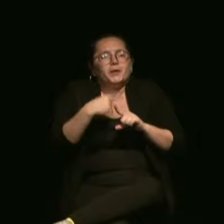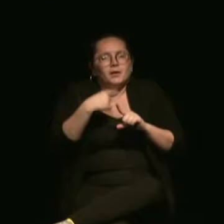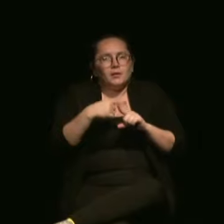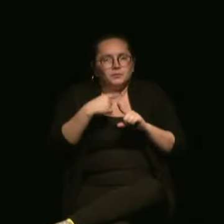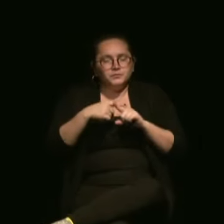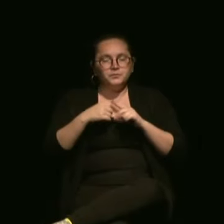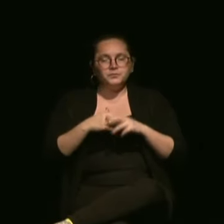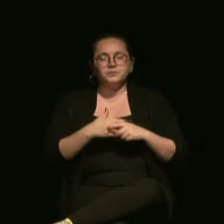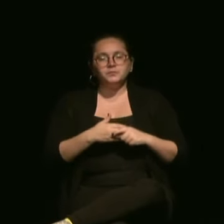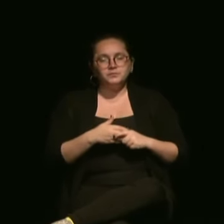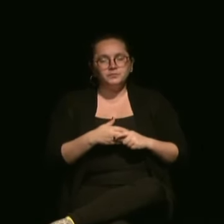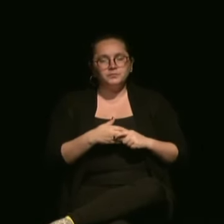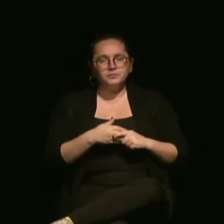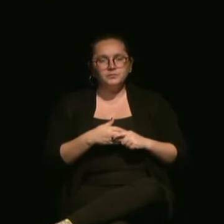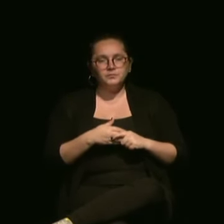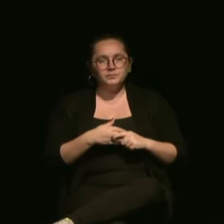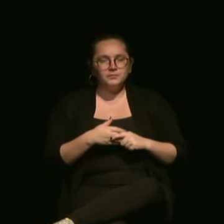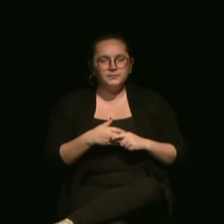de que é uma fala